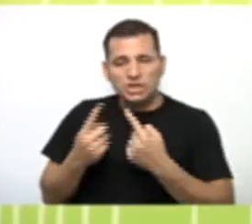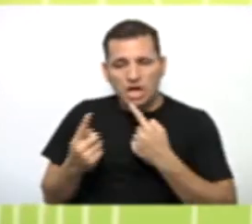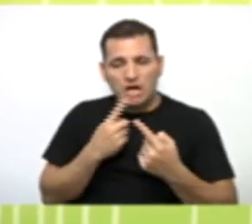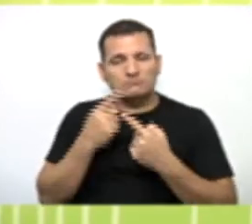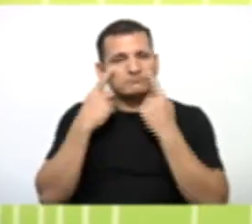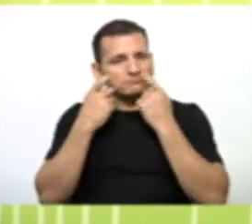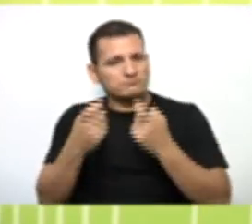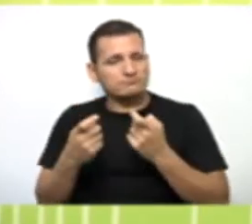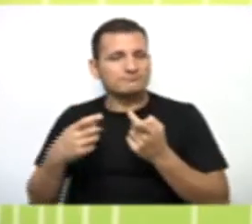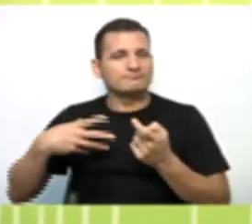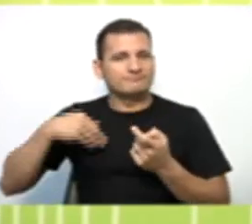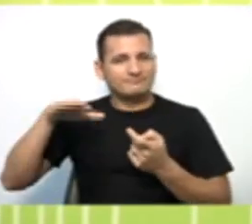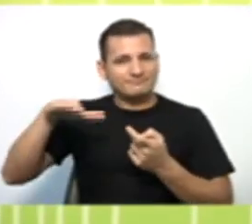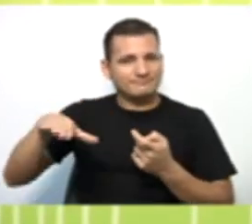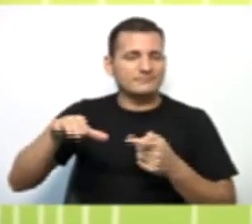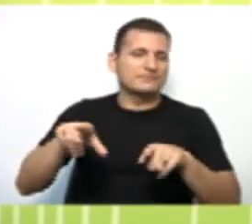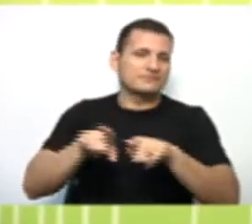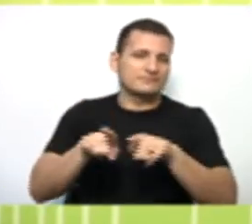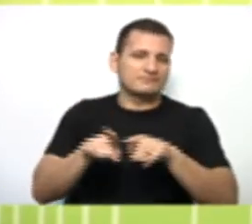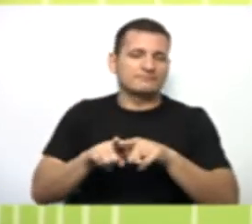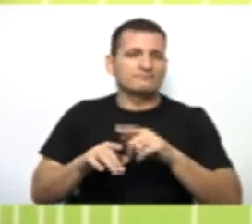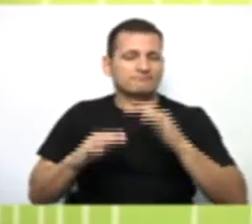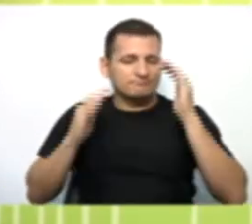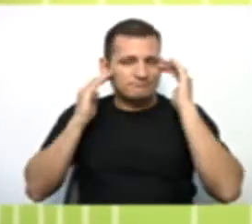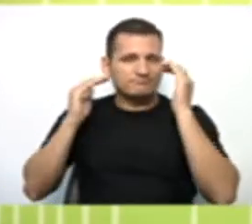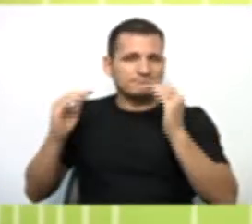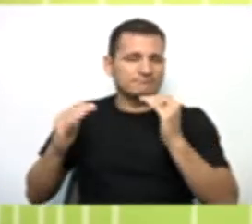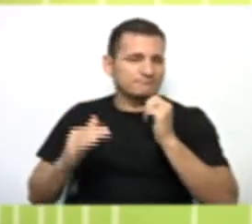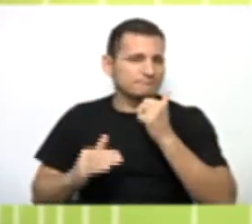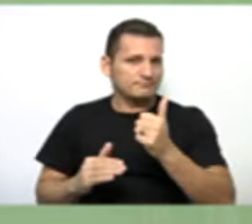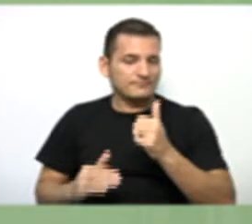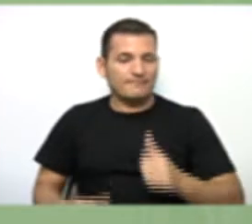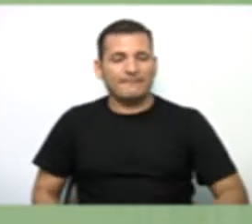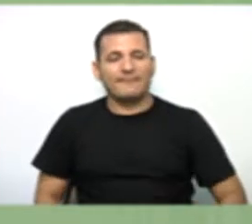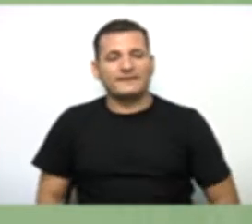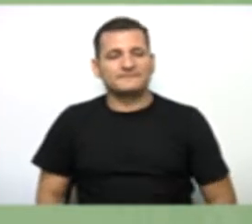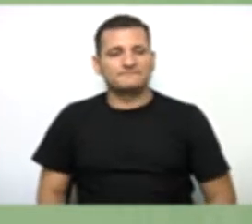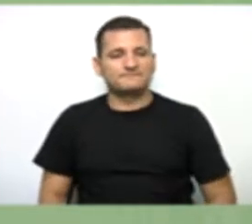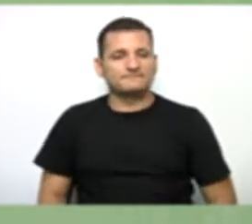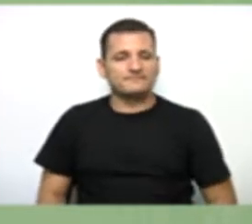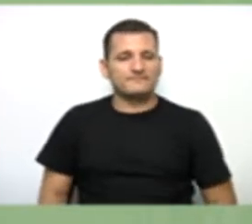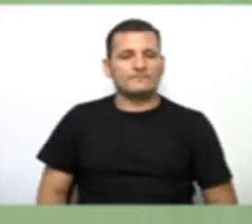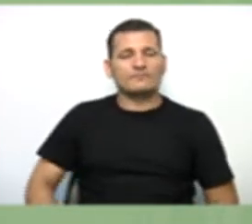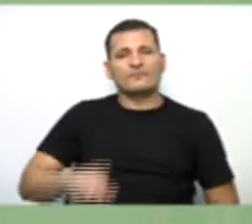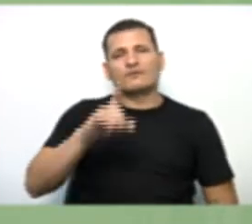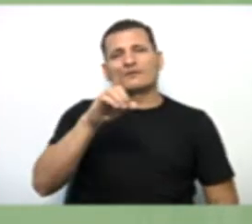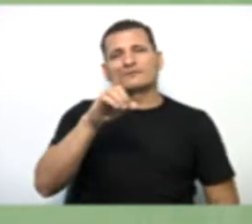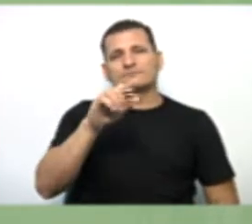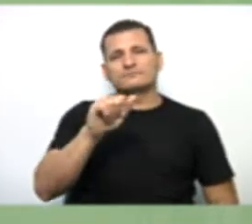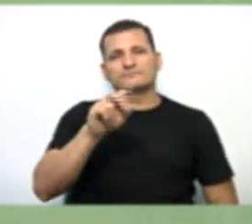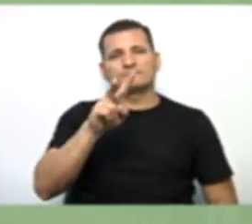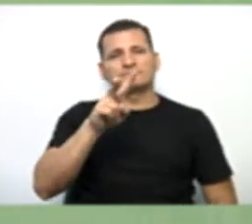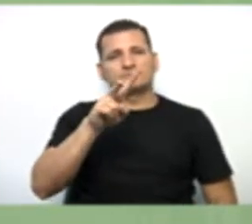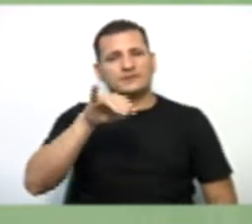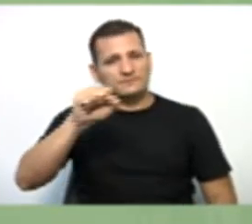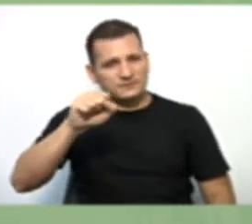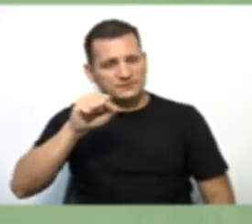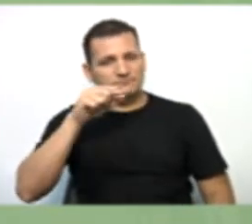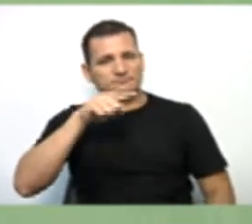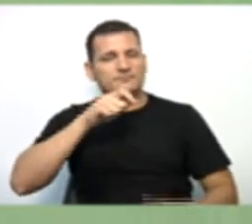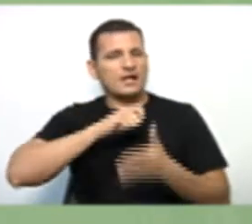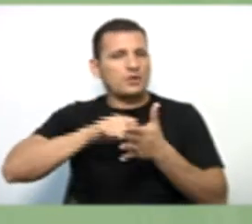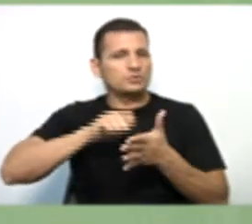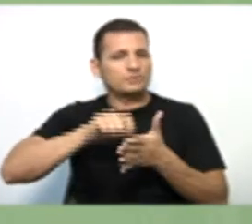a conversa, e claro, tudo com respeito. Olha aí, o Davis diz que o